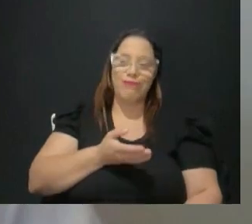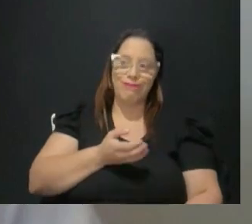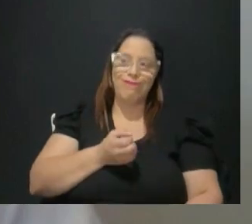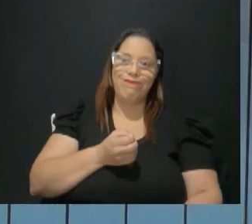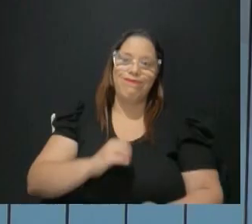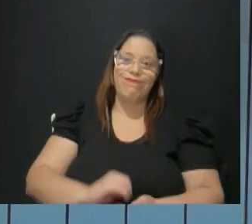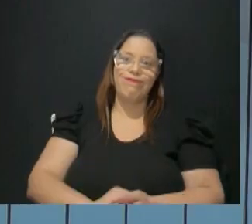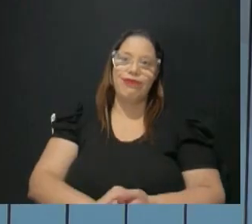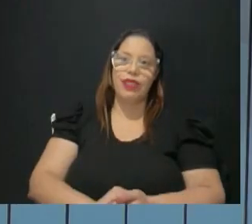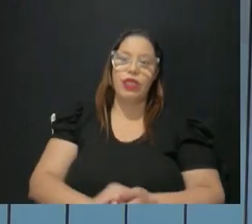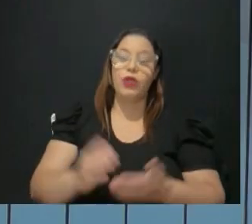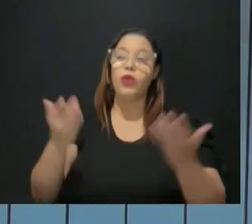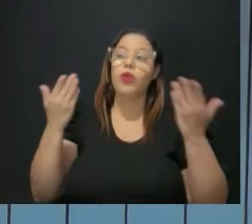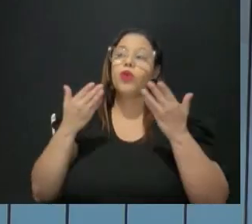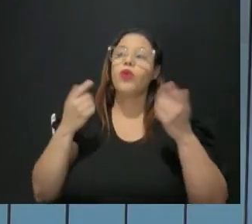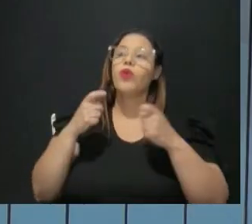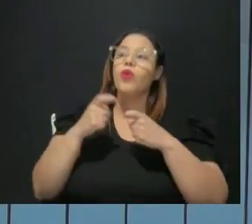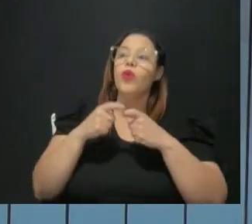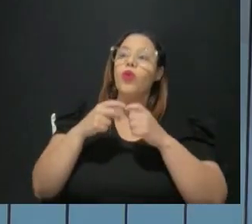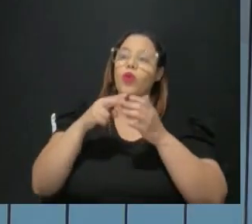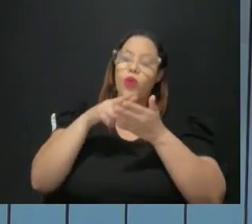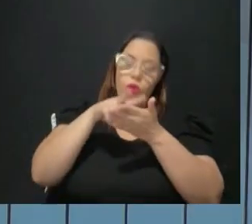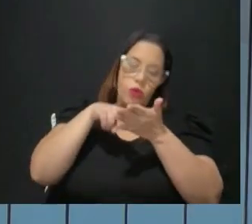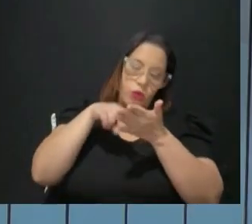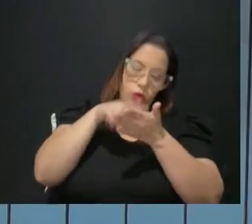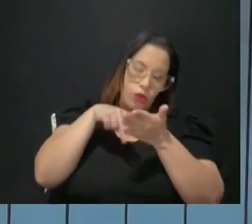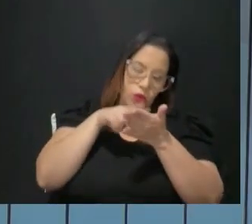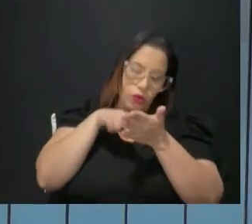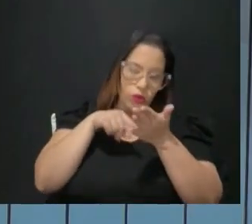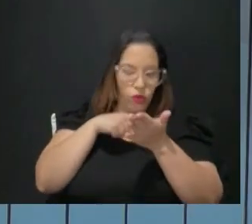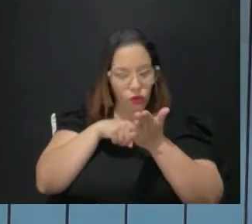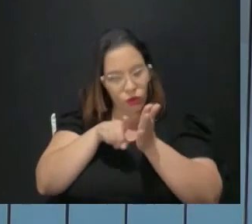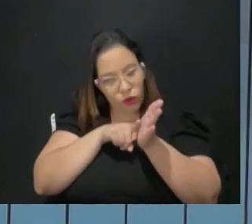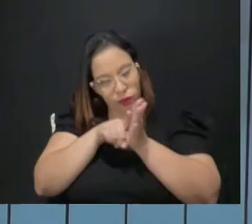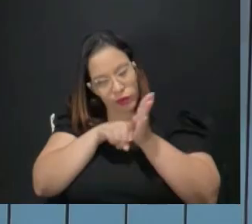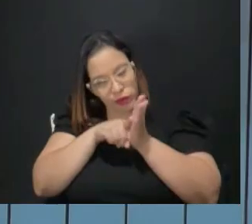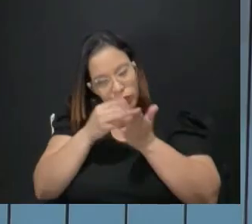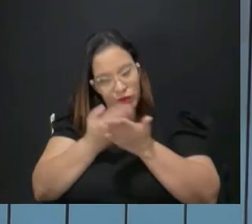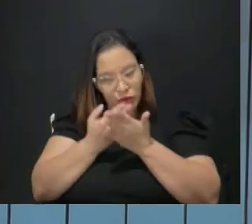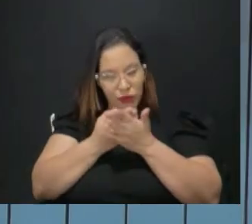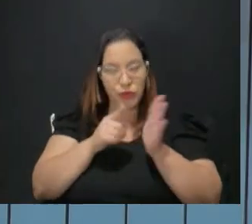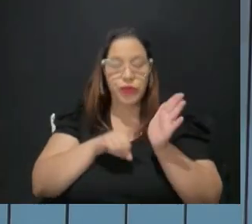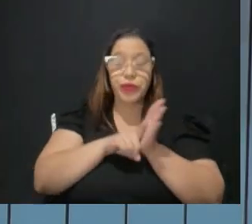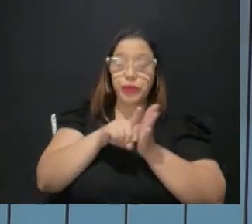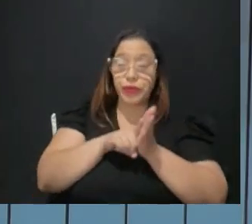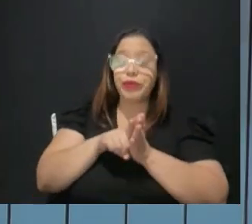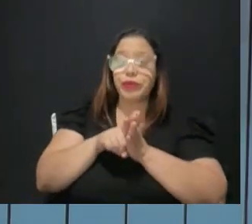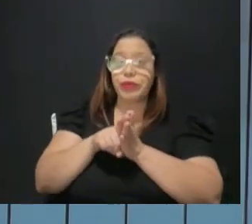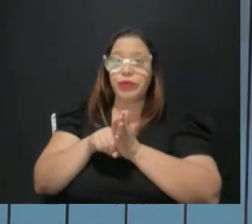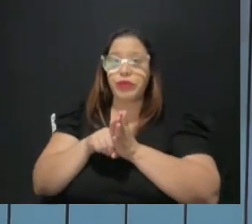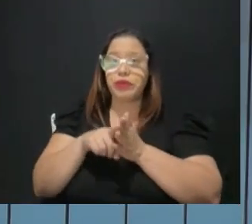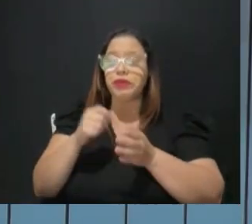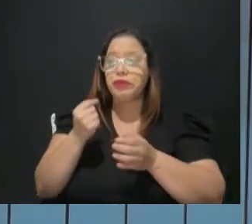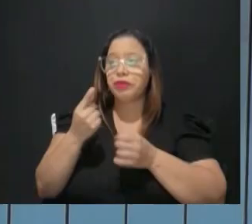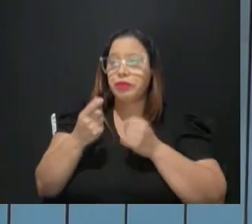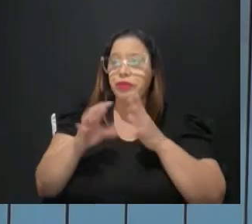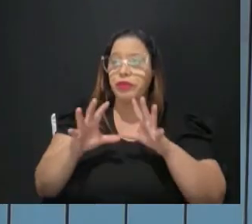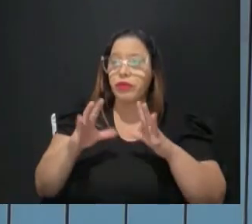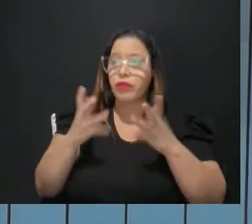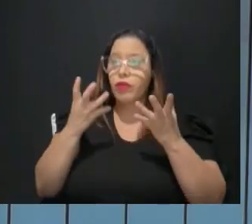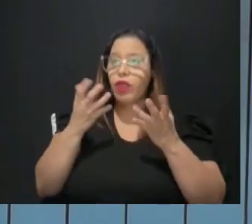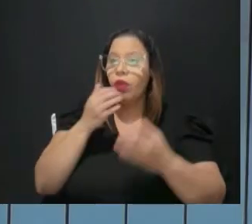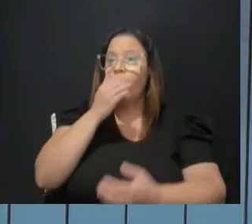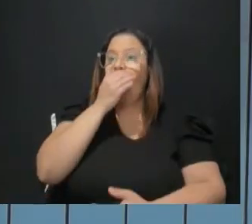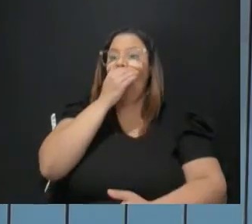coronariana. Agora, doutor, lendo, né, sobre esse estudo, esses dados, né, existe alguma